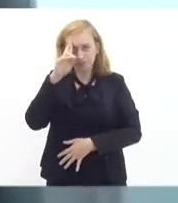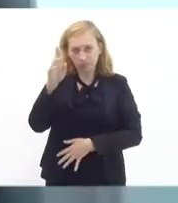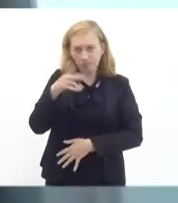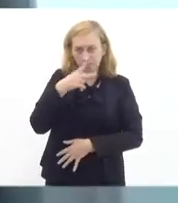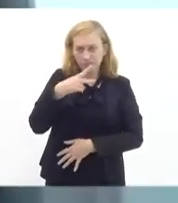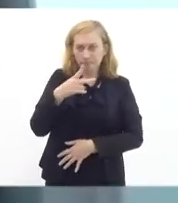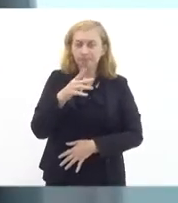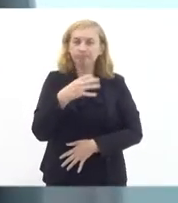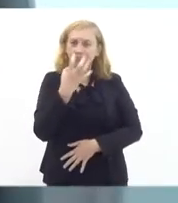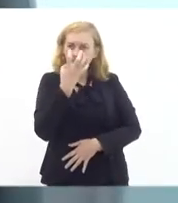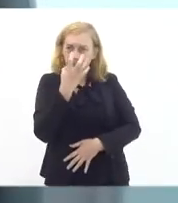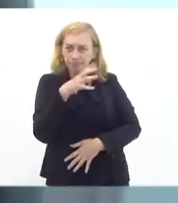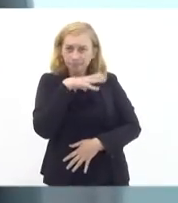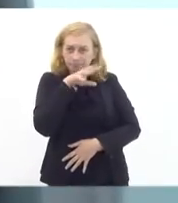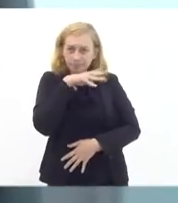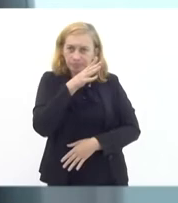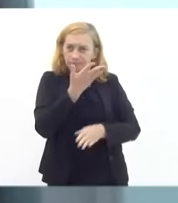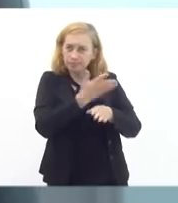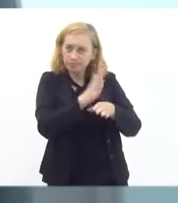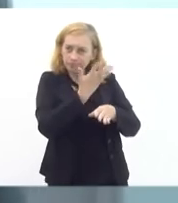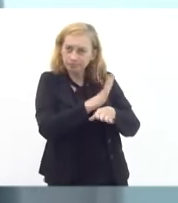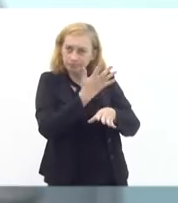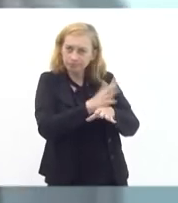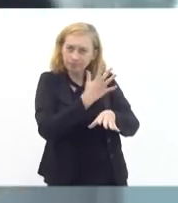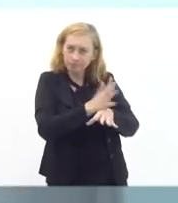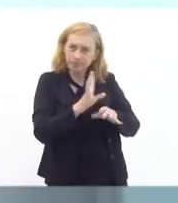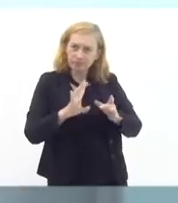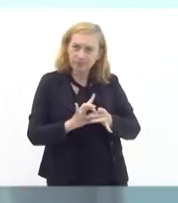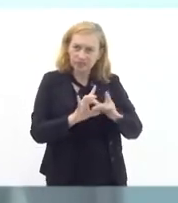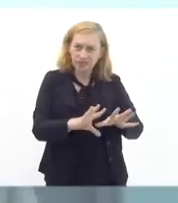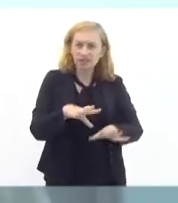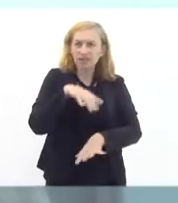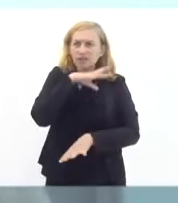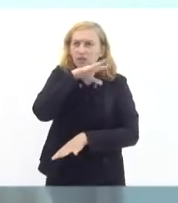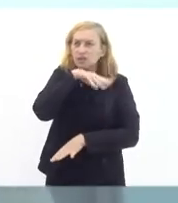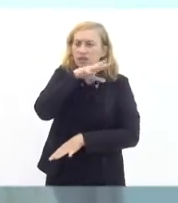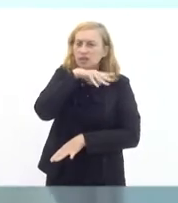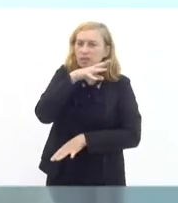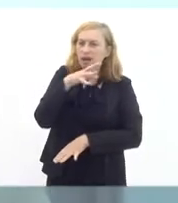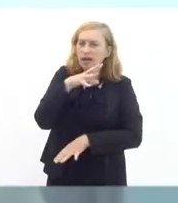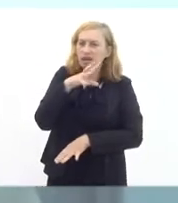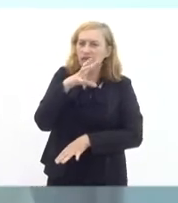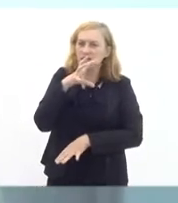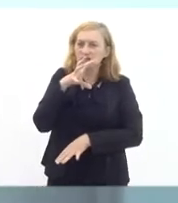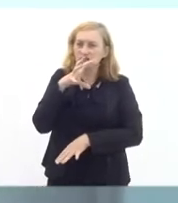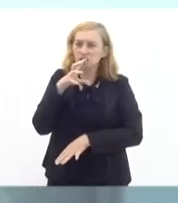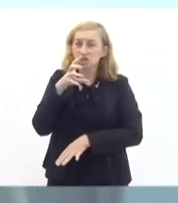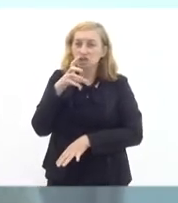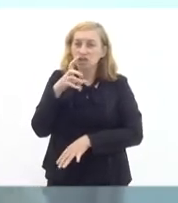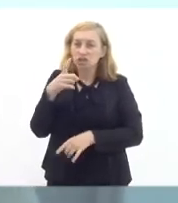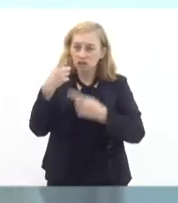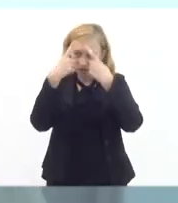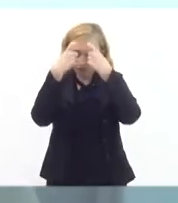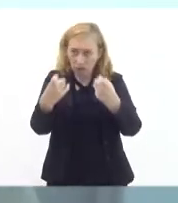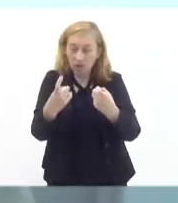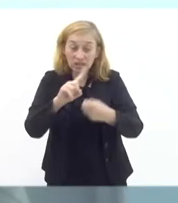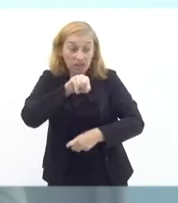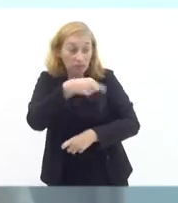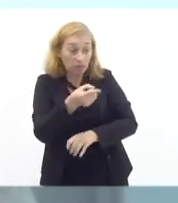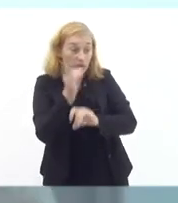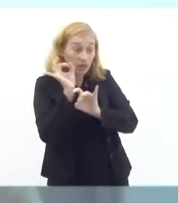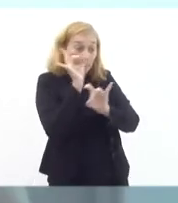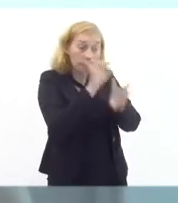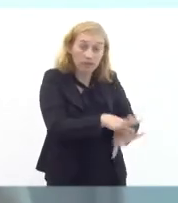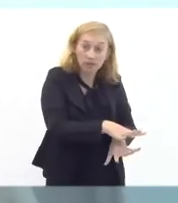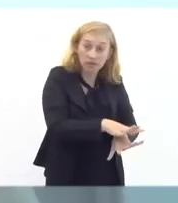esses animais bem treinados, gente, eles deixam de ser aqueles animais agressivos, mordedores, que acabam sendo abandonados. E